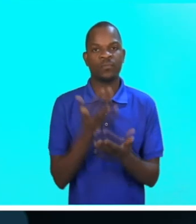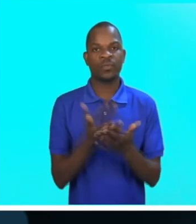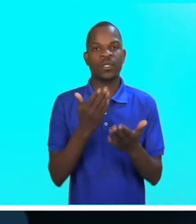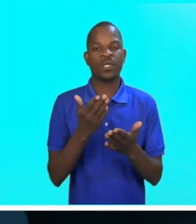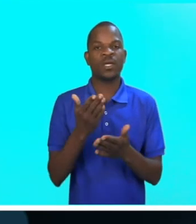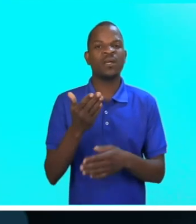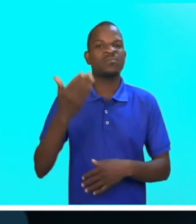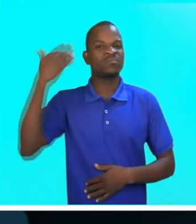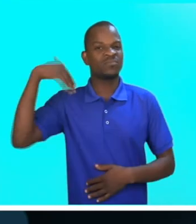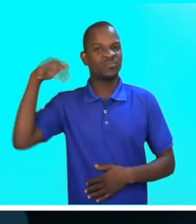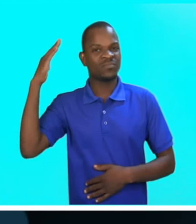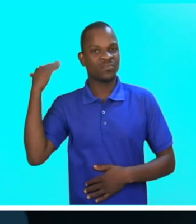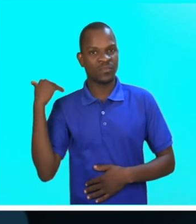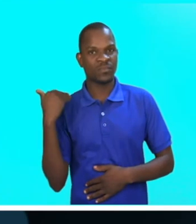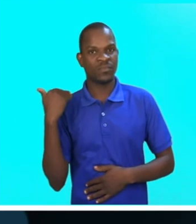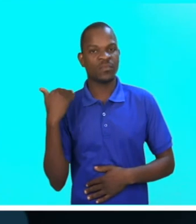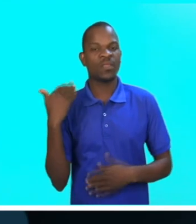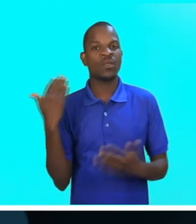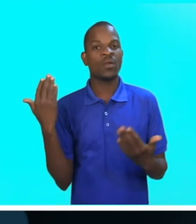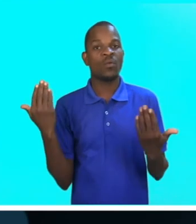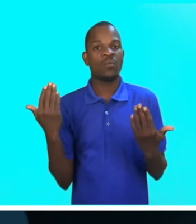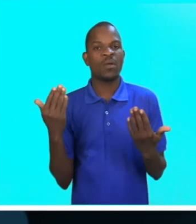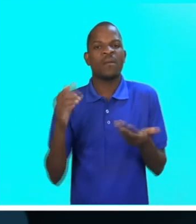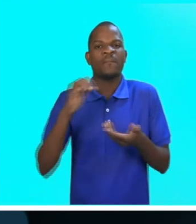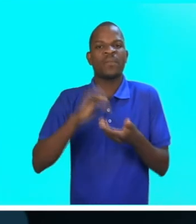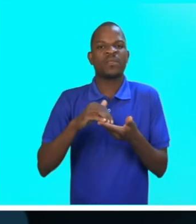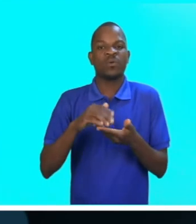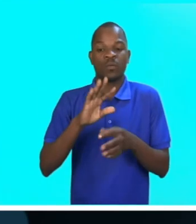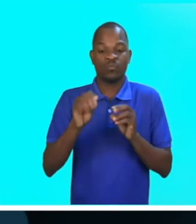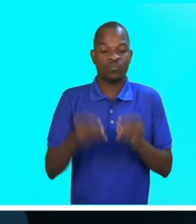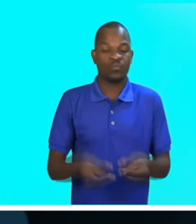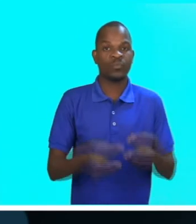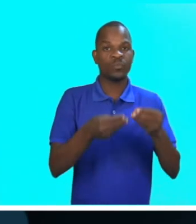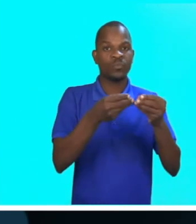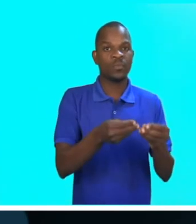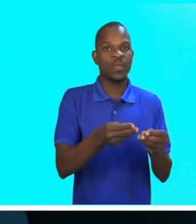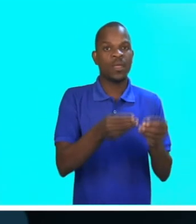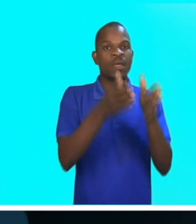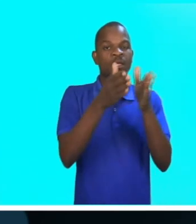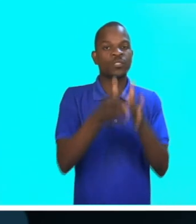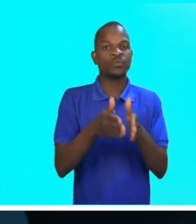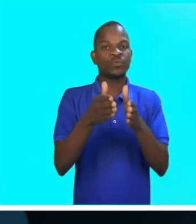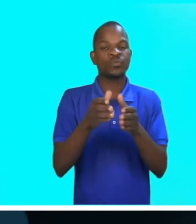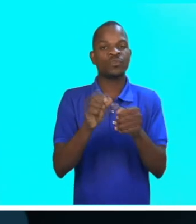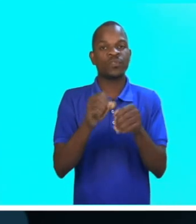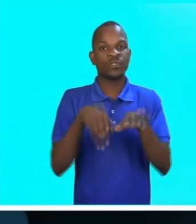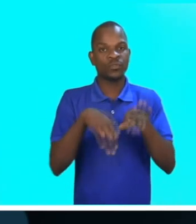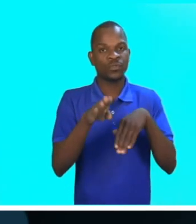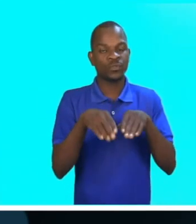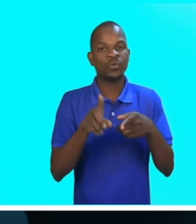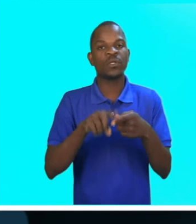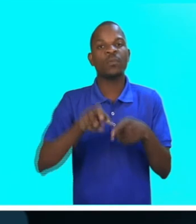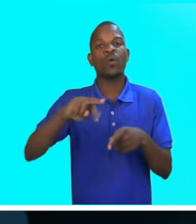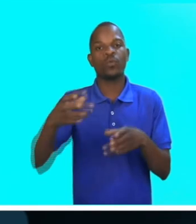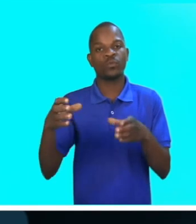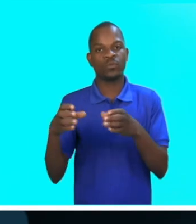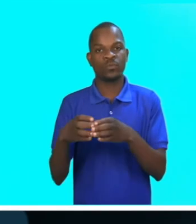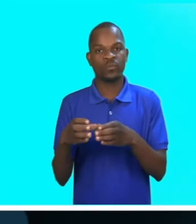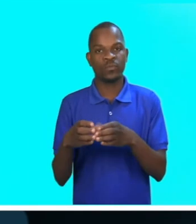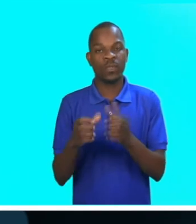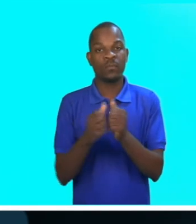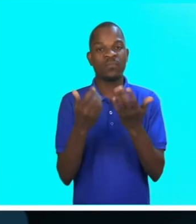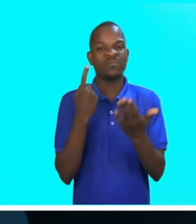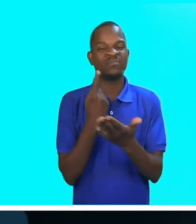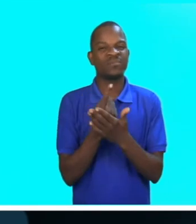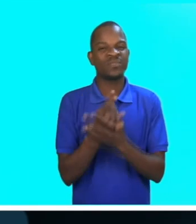antigamente parecia que os prêmios eram só para os jogadores e outra classe. E tem que